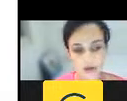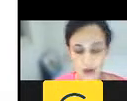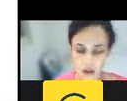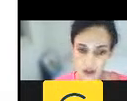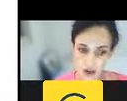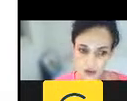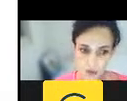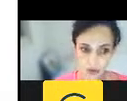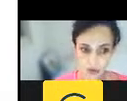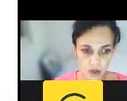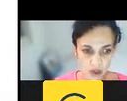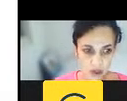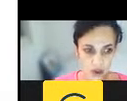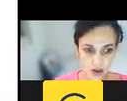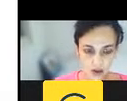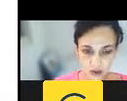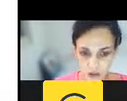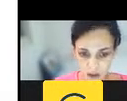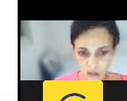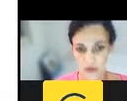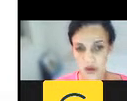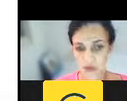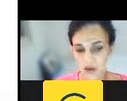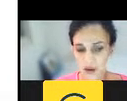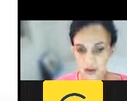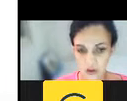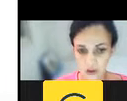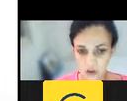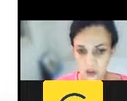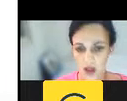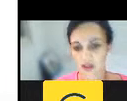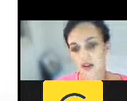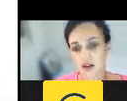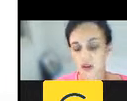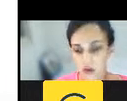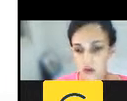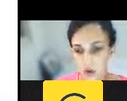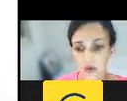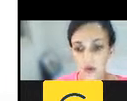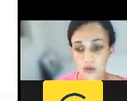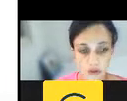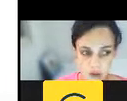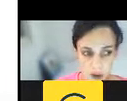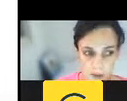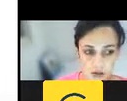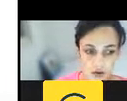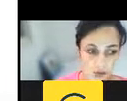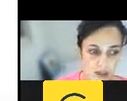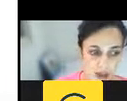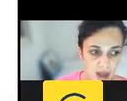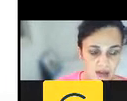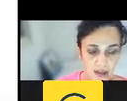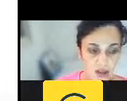E veja eles como cidadãos, né, presentes na nossa sociedade, cidadãos autônomos, que sejam capazes de